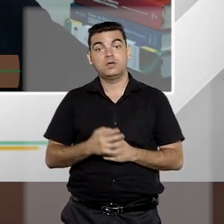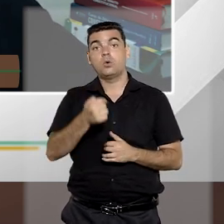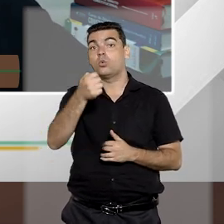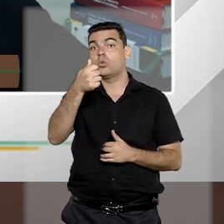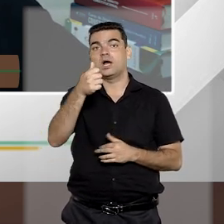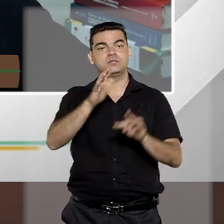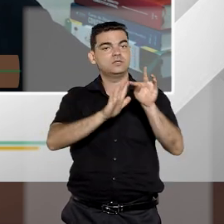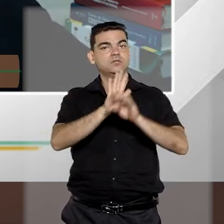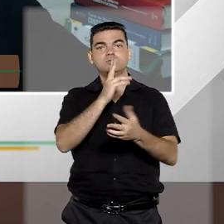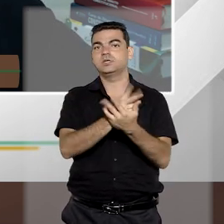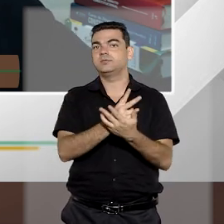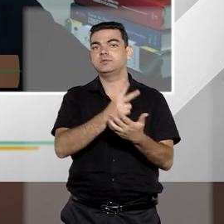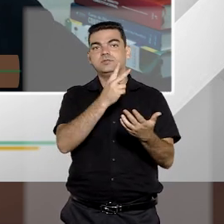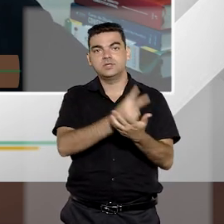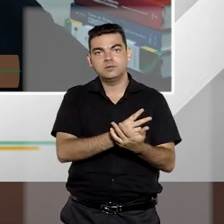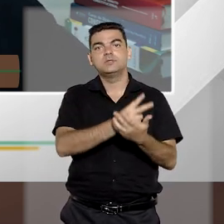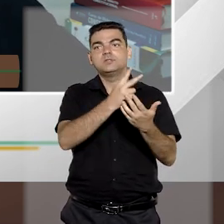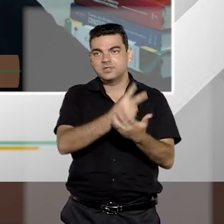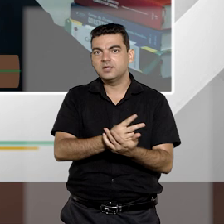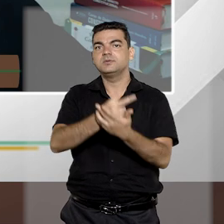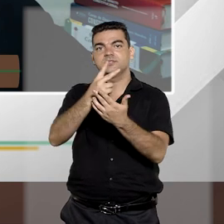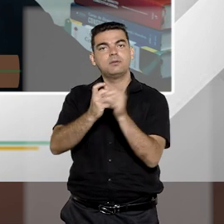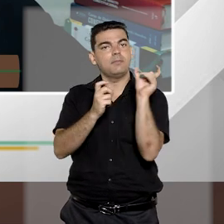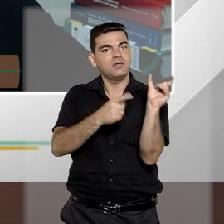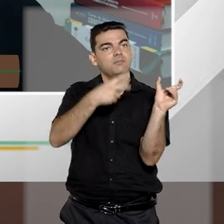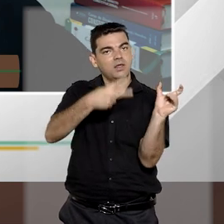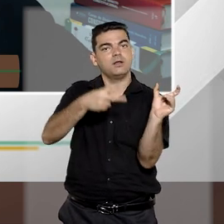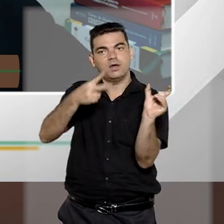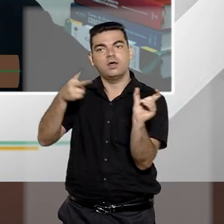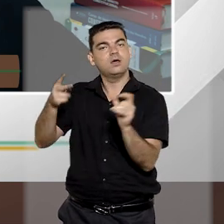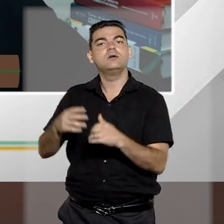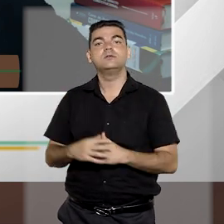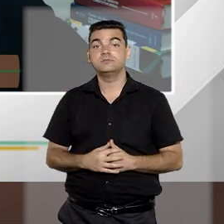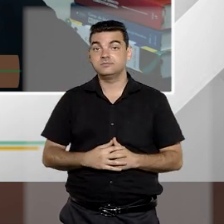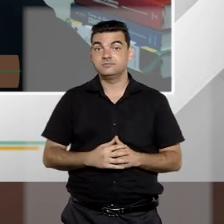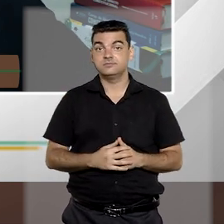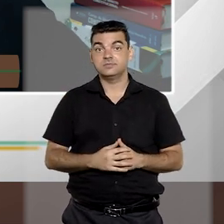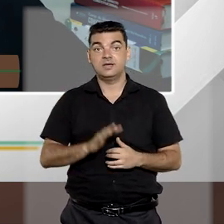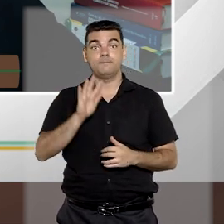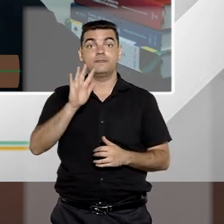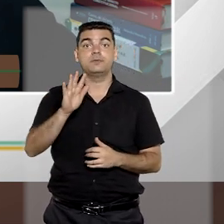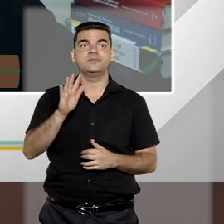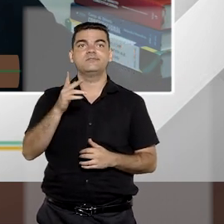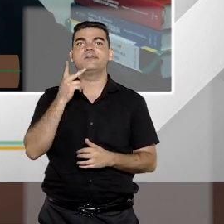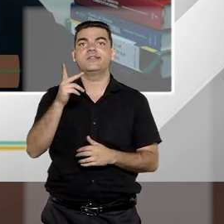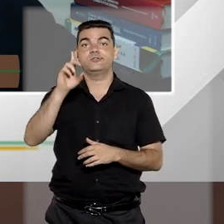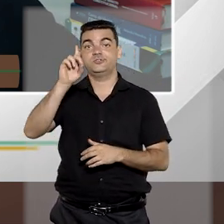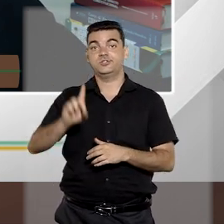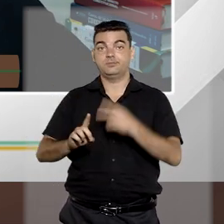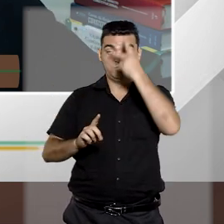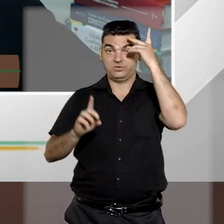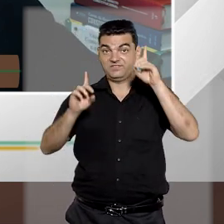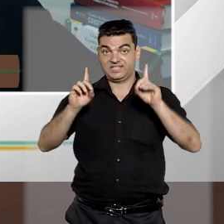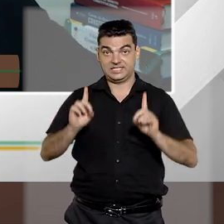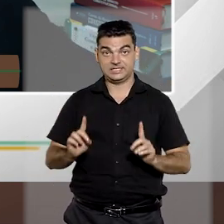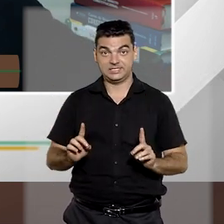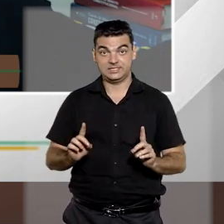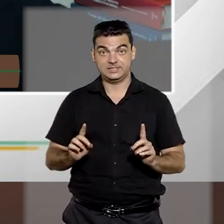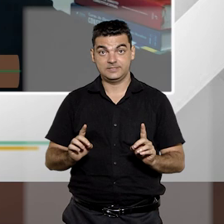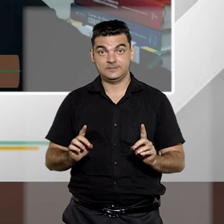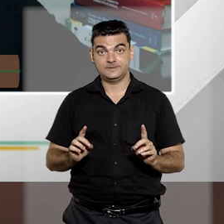texto inteiro, né? A gente tem ali Meu referência, Deus. alguma menção ao termo acessibilidade. E no que tange à afirmação do direito da pessoa com